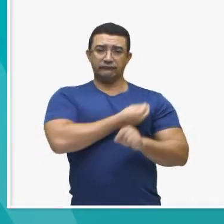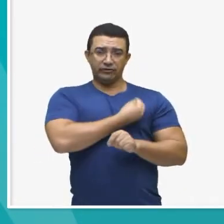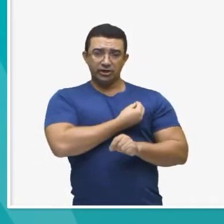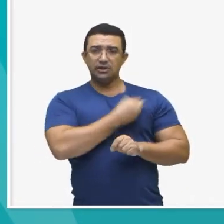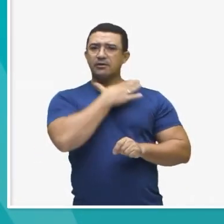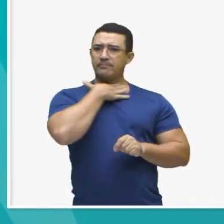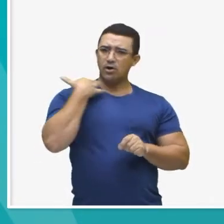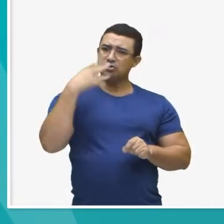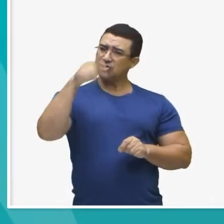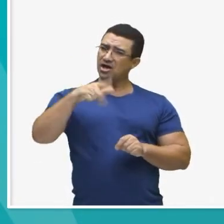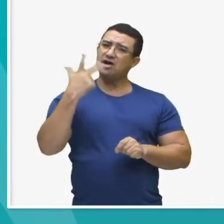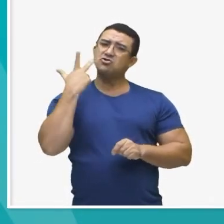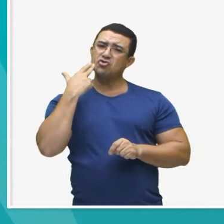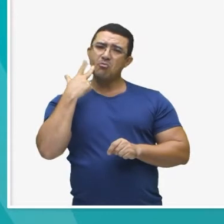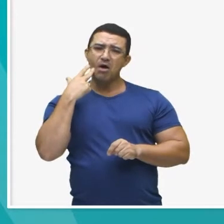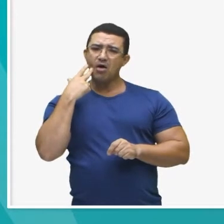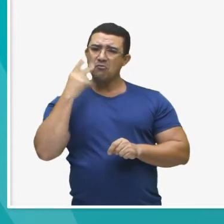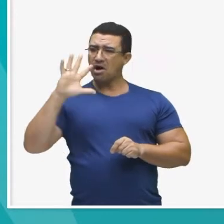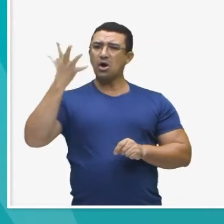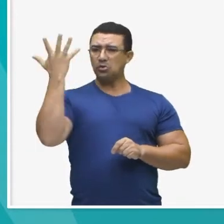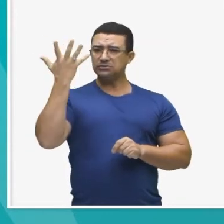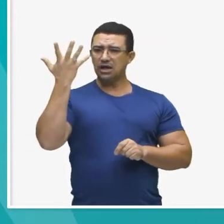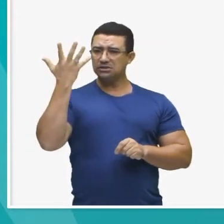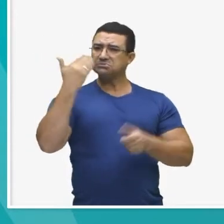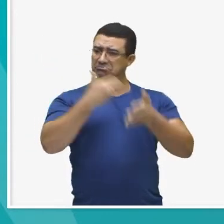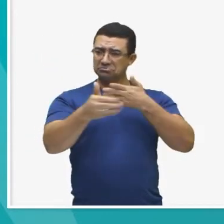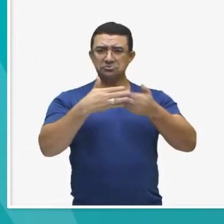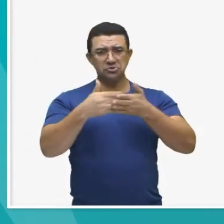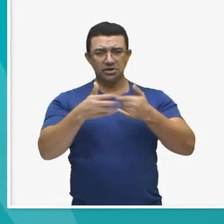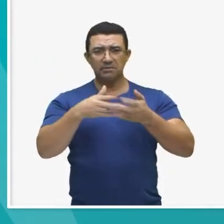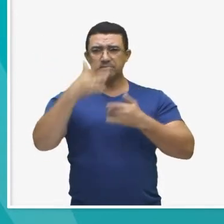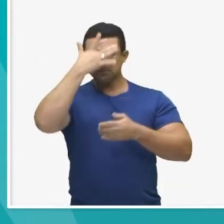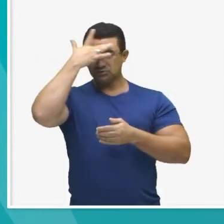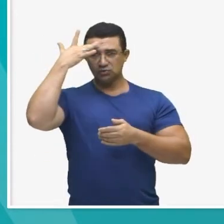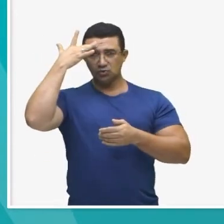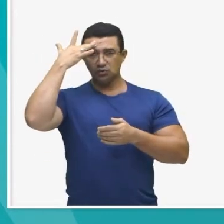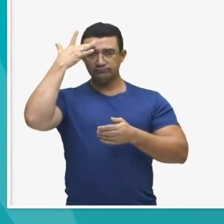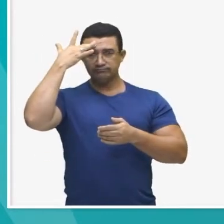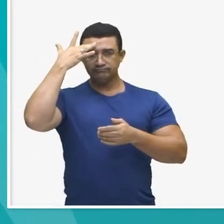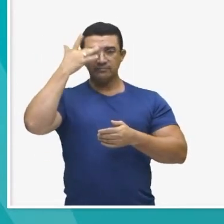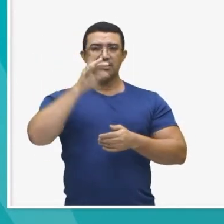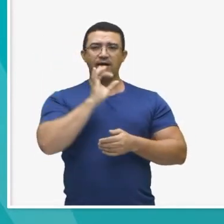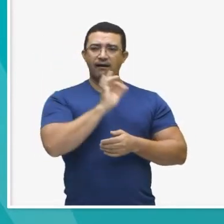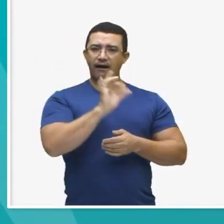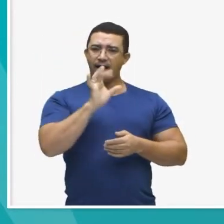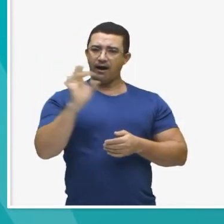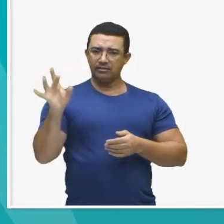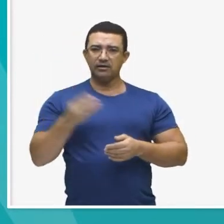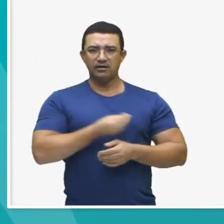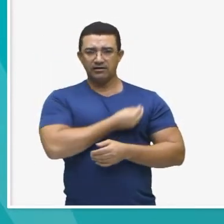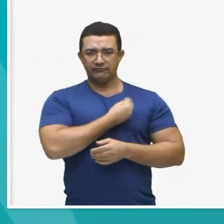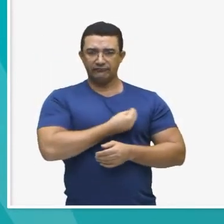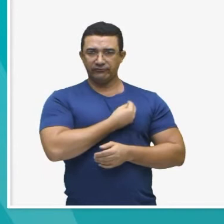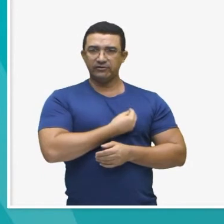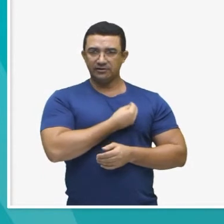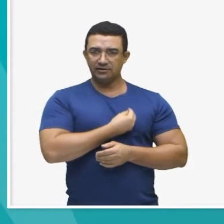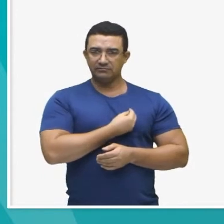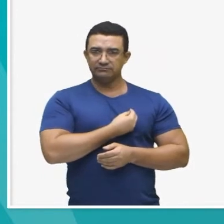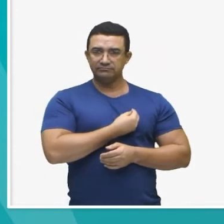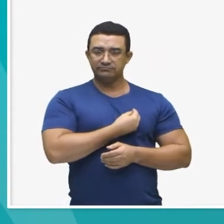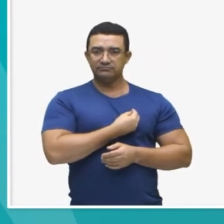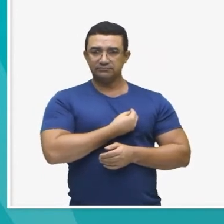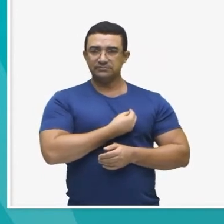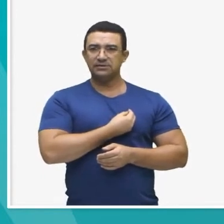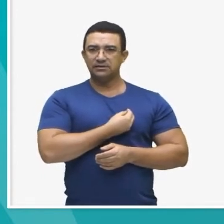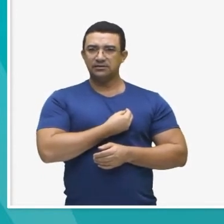são comuns, são corriqueiras. Infelizmente, não deveriam ser. Cada vida deve importar e a morte não pode ser tratada como